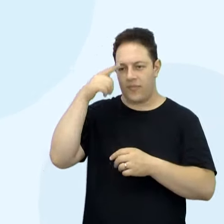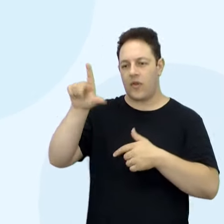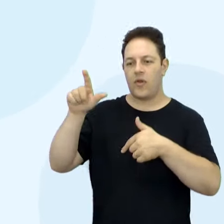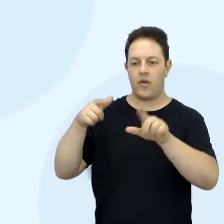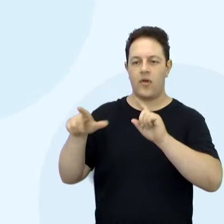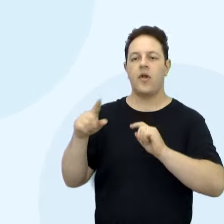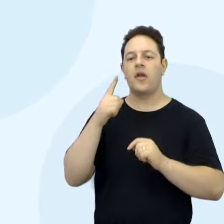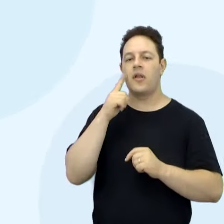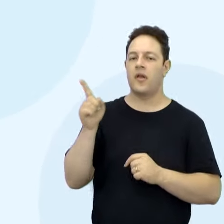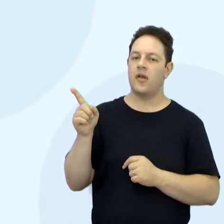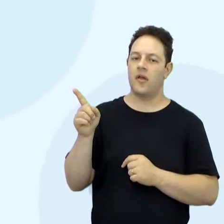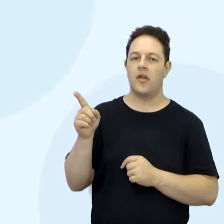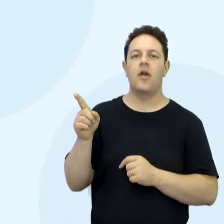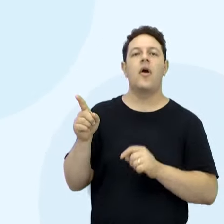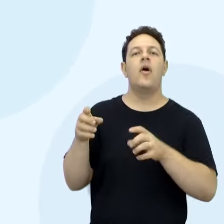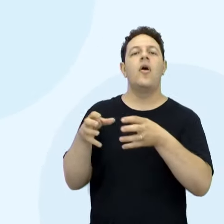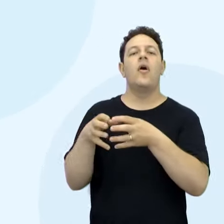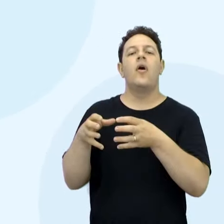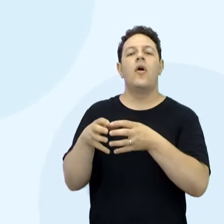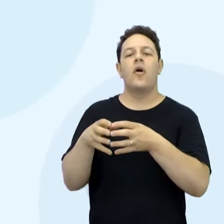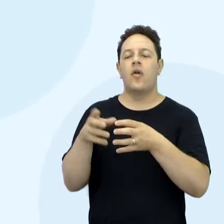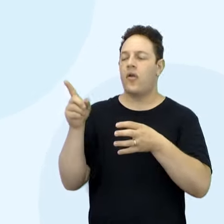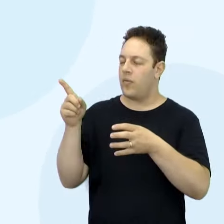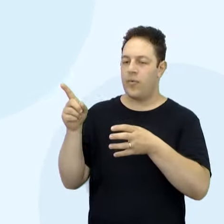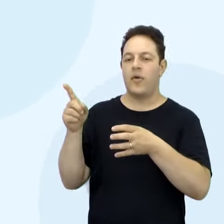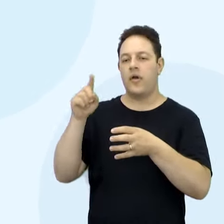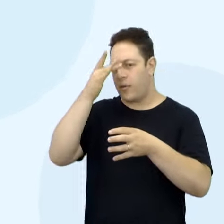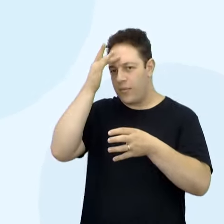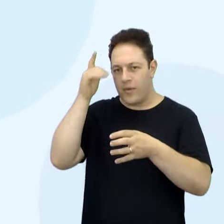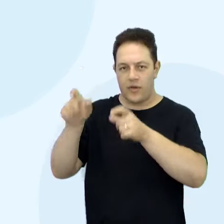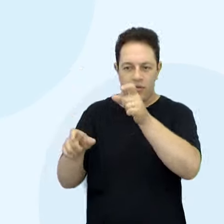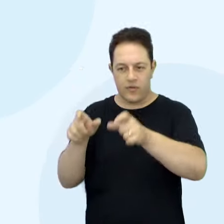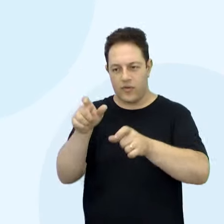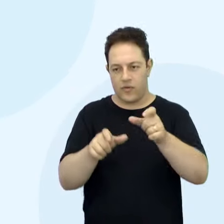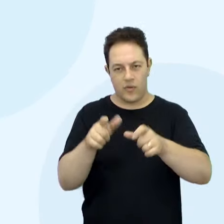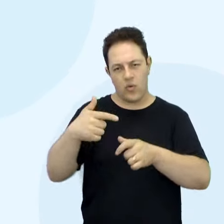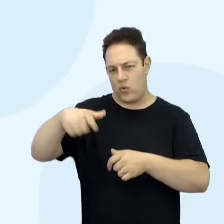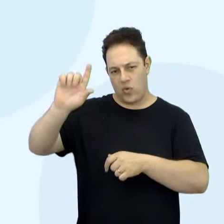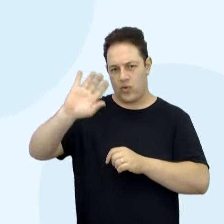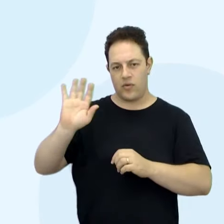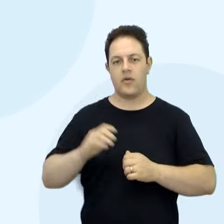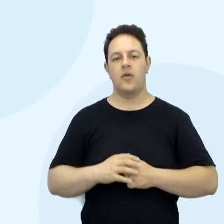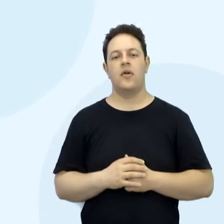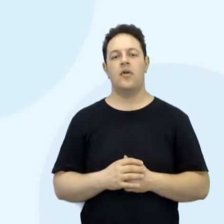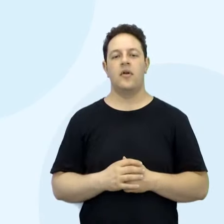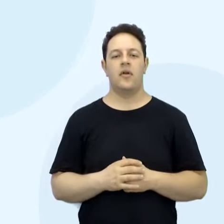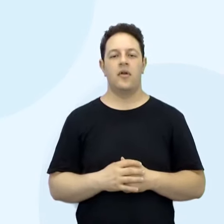o grupo de pessoas aí é outro.